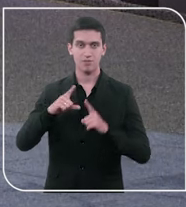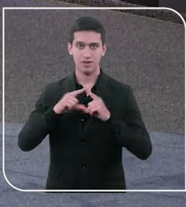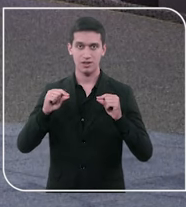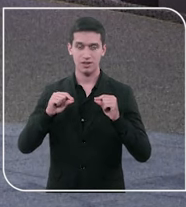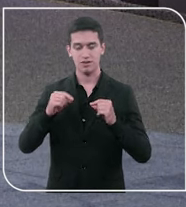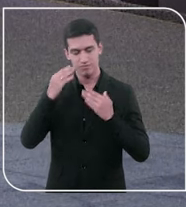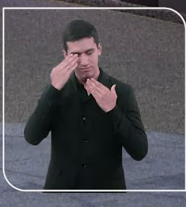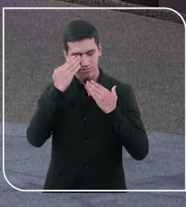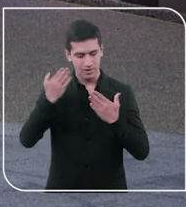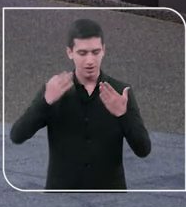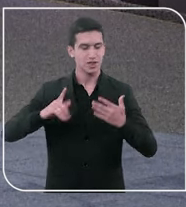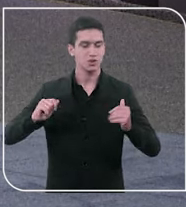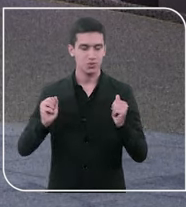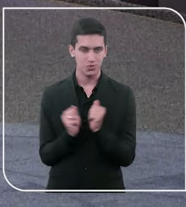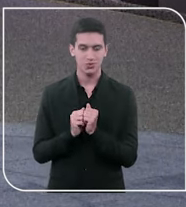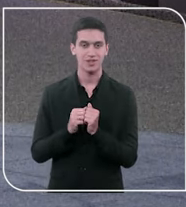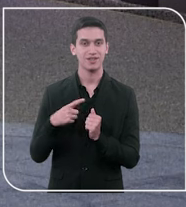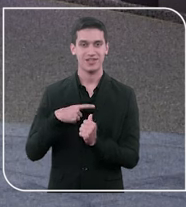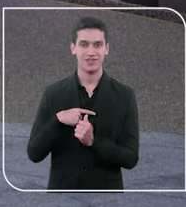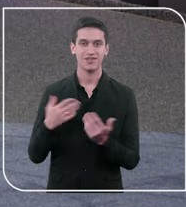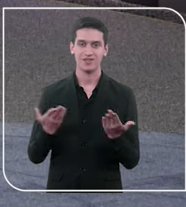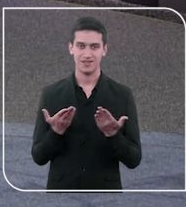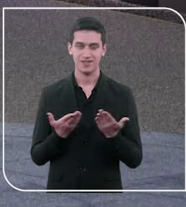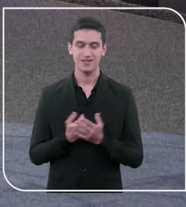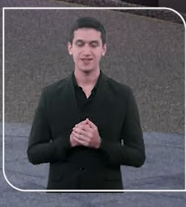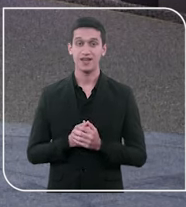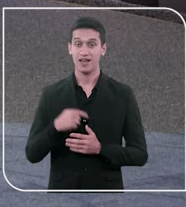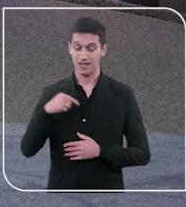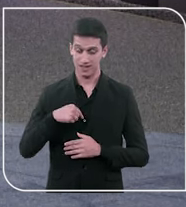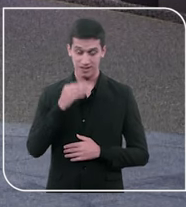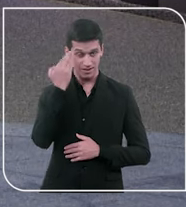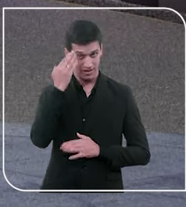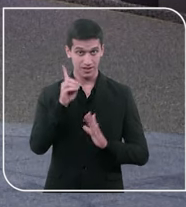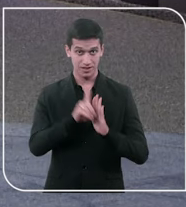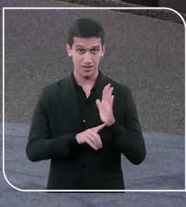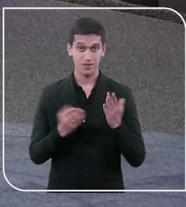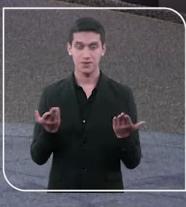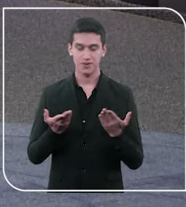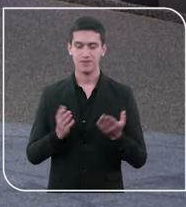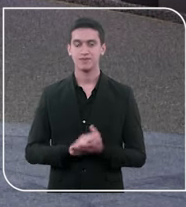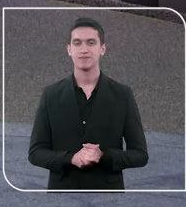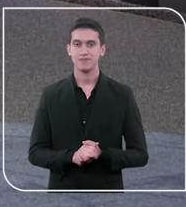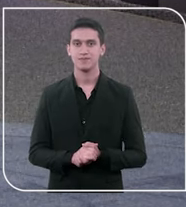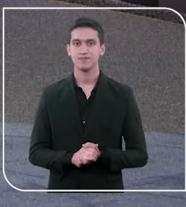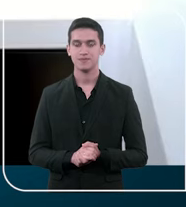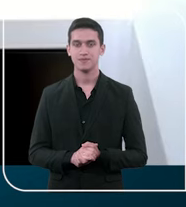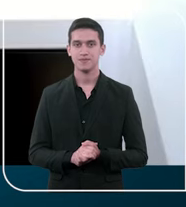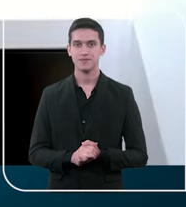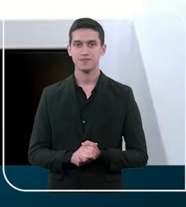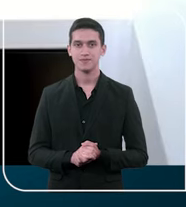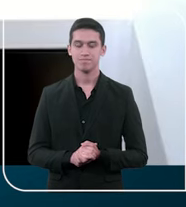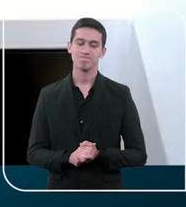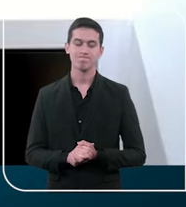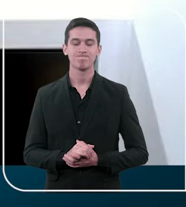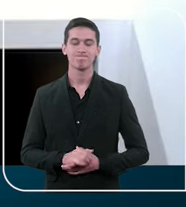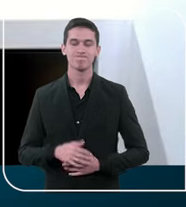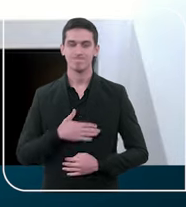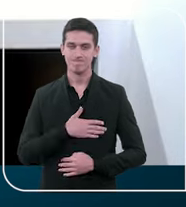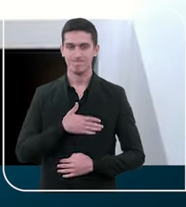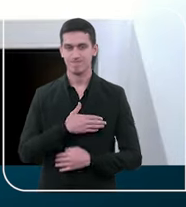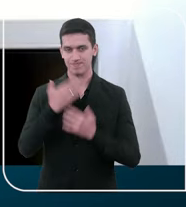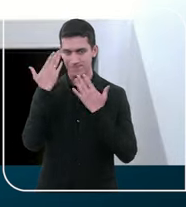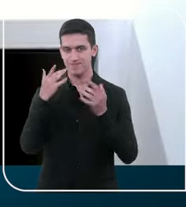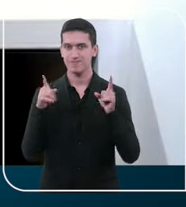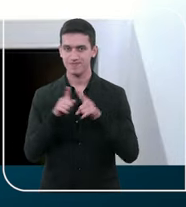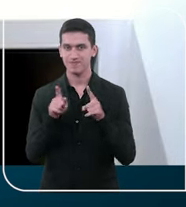Penal. Mayara Tashi, muitíssimo obrigada pela participação desde já aqui no Entender Direito de hoje. Eu queria